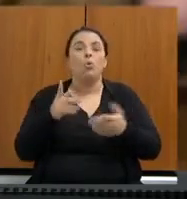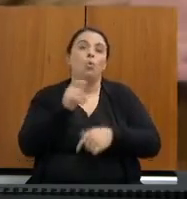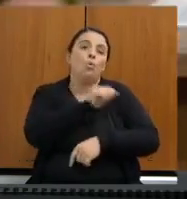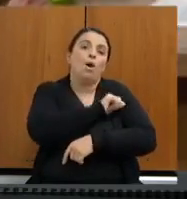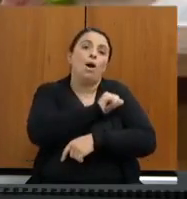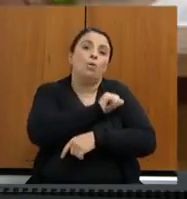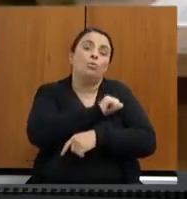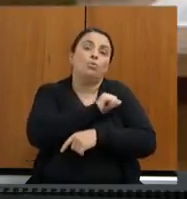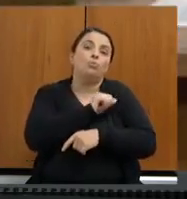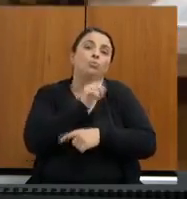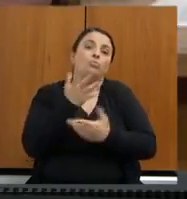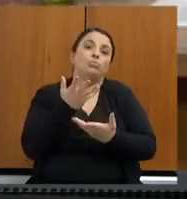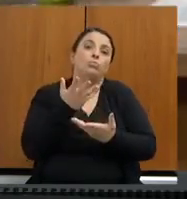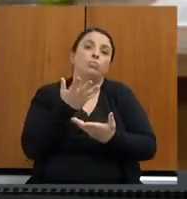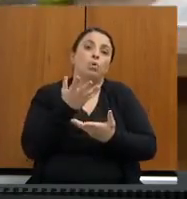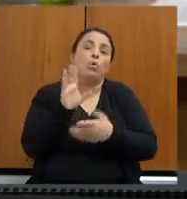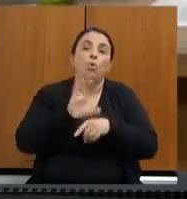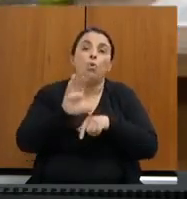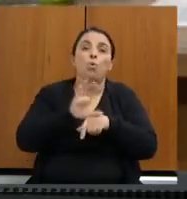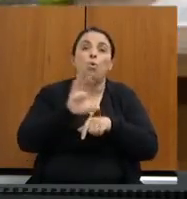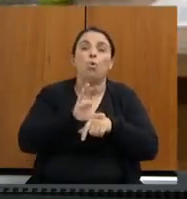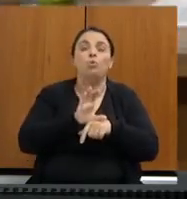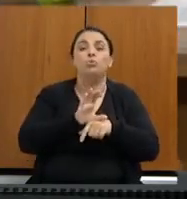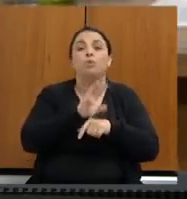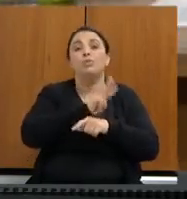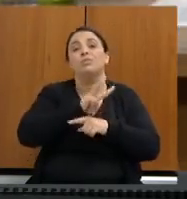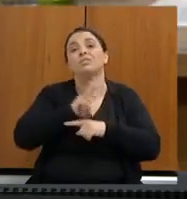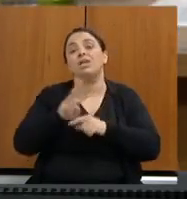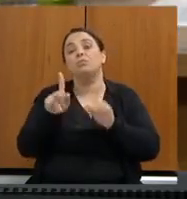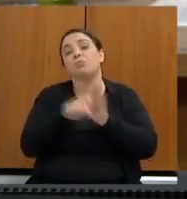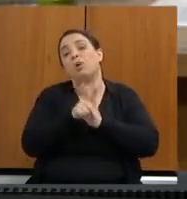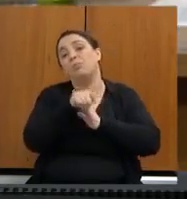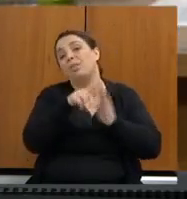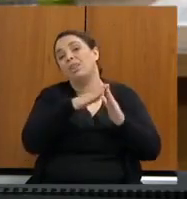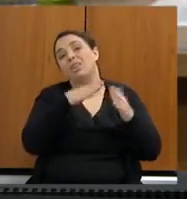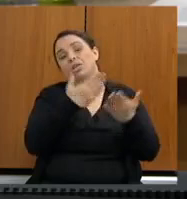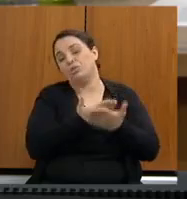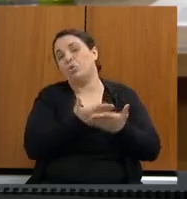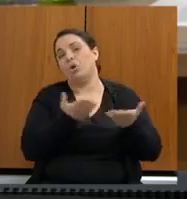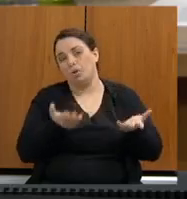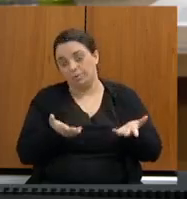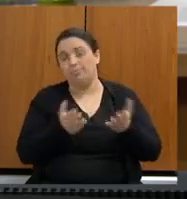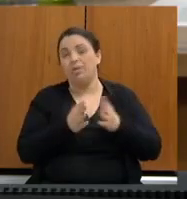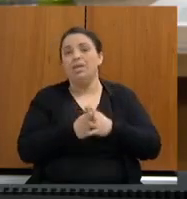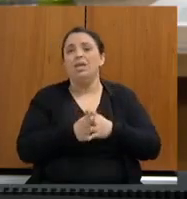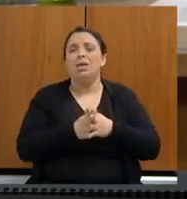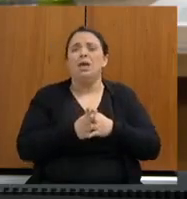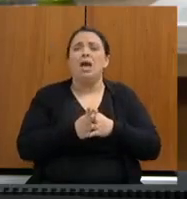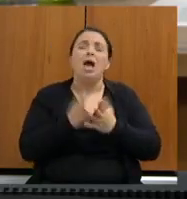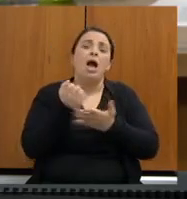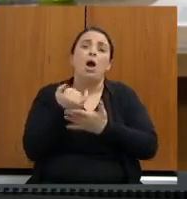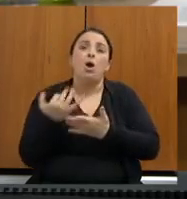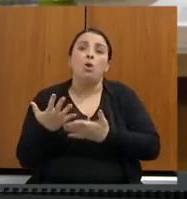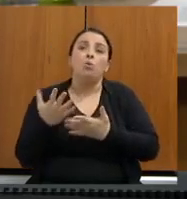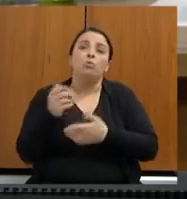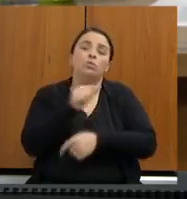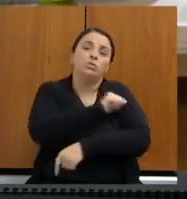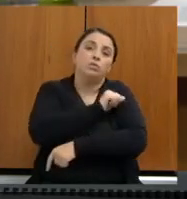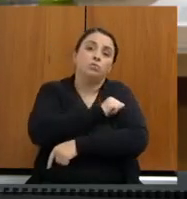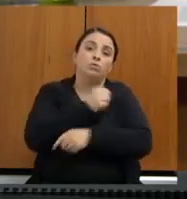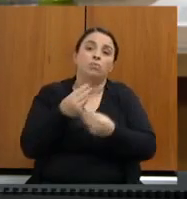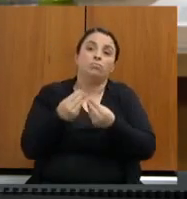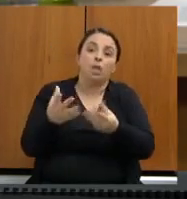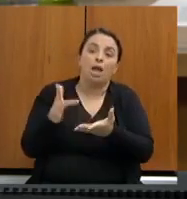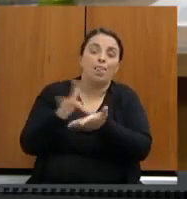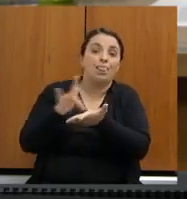ele tá fazendo assim como os demais e no presencial lá mas a grande maioria ou a gente disponibilizou o tablet e equipamento